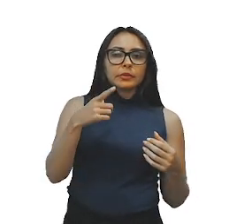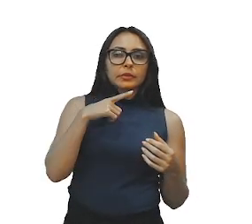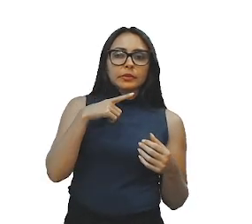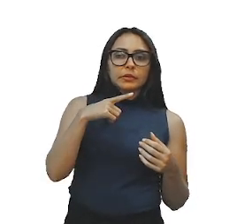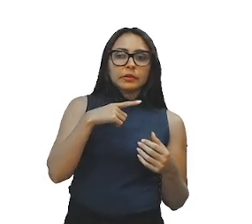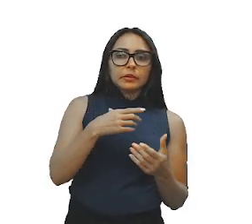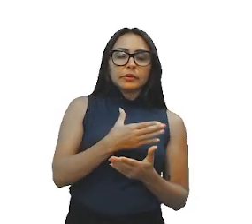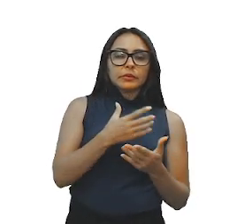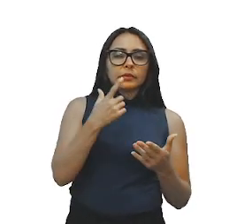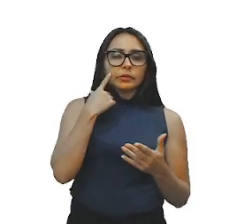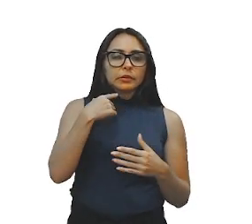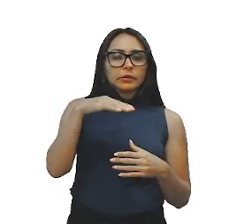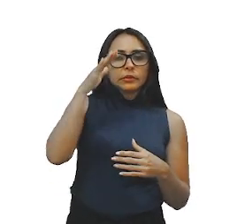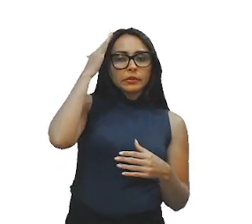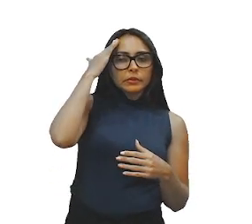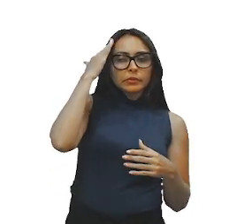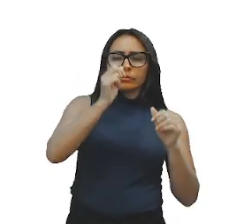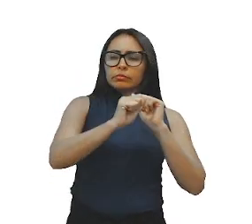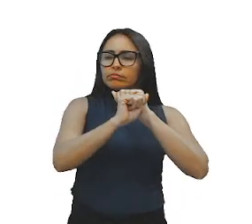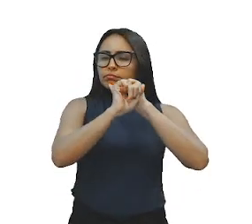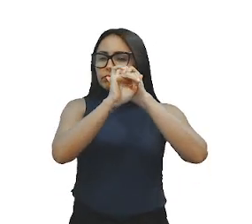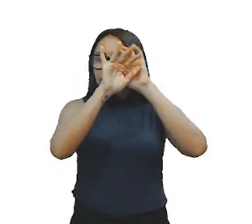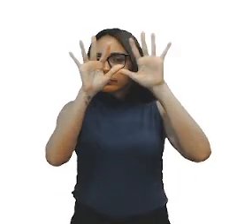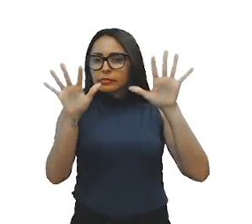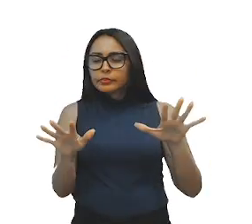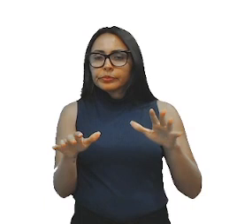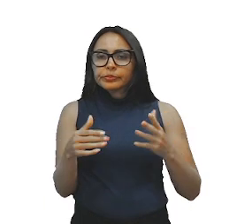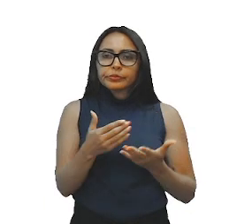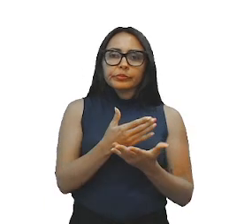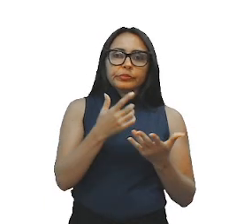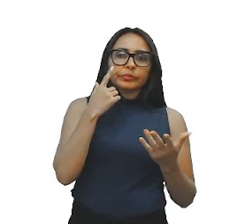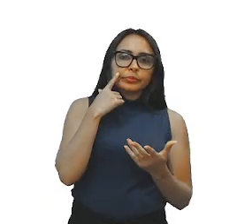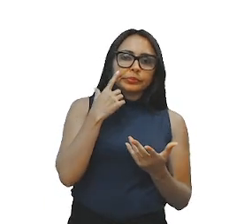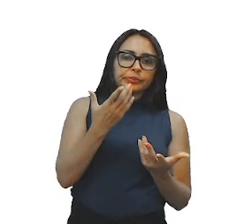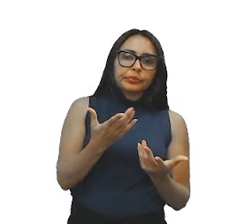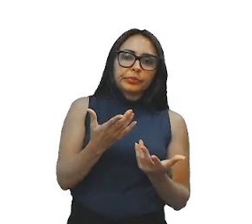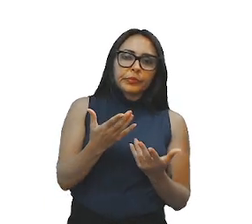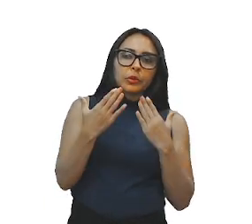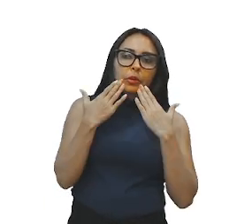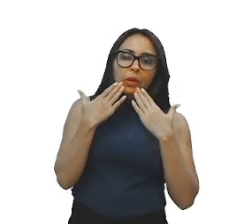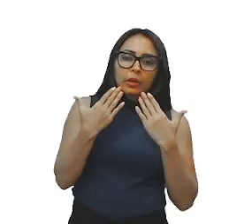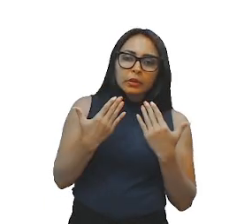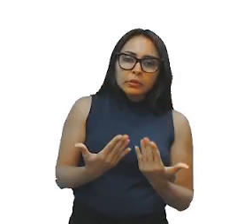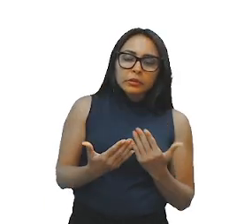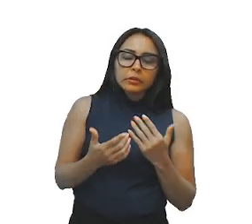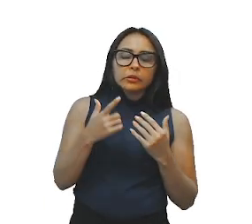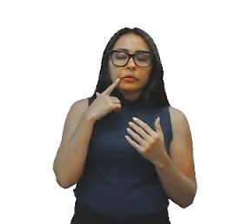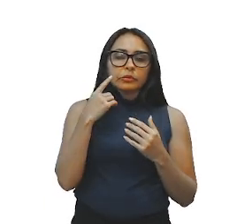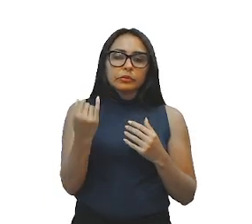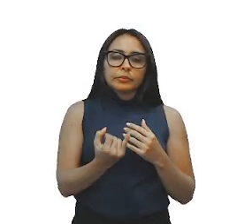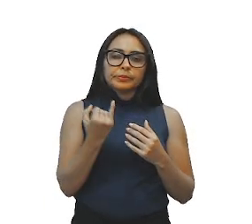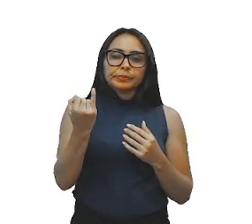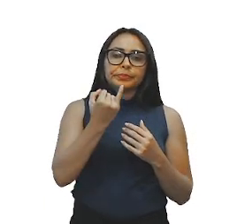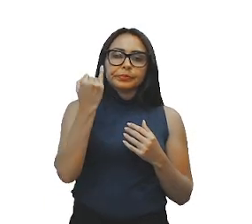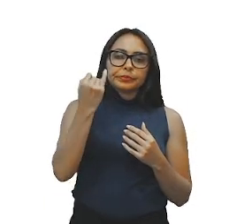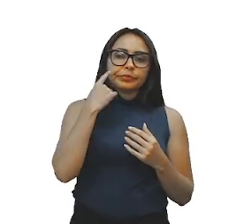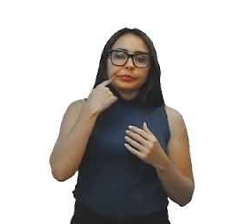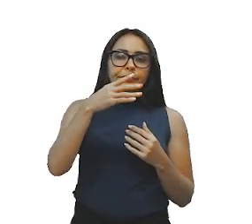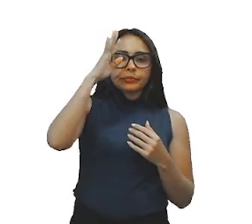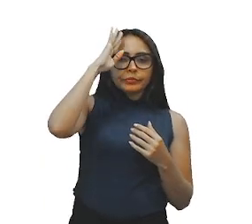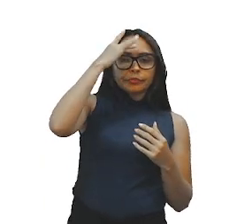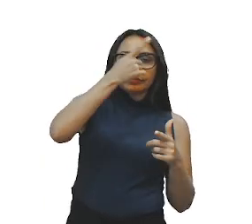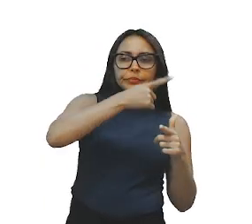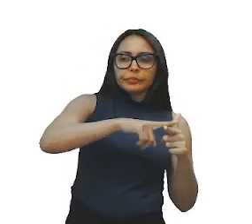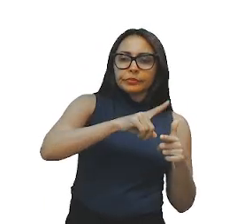compreensão clara do que está sendo solicitado e do que é necessário para solucionar esse problema. Então, alguns